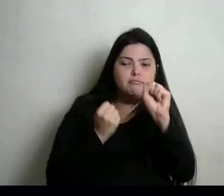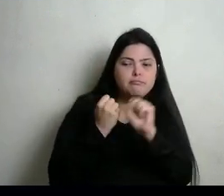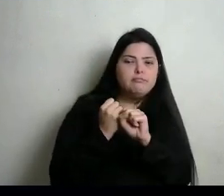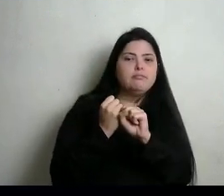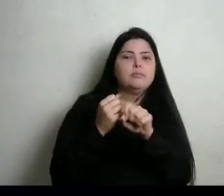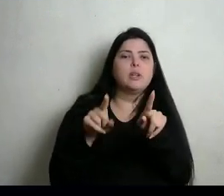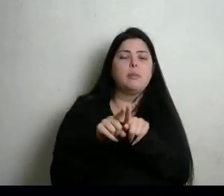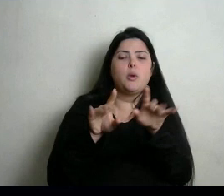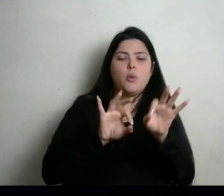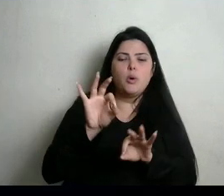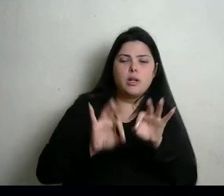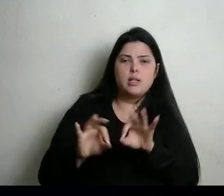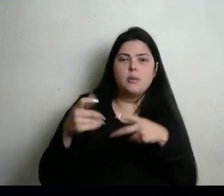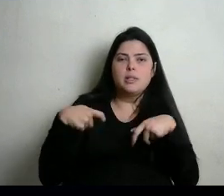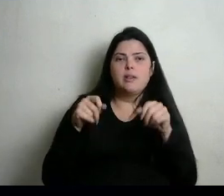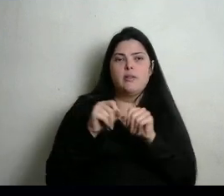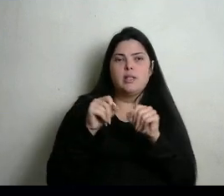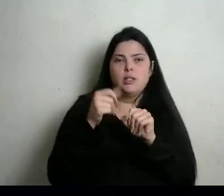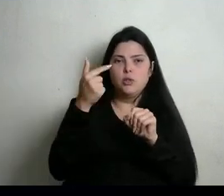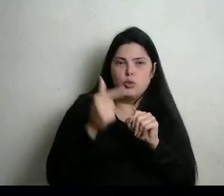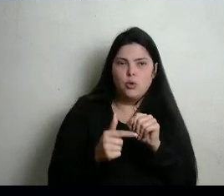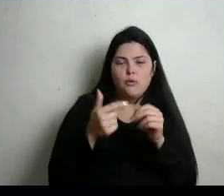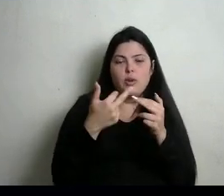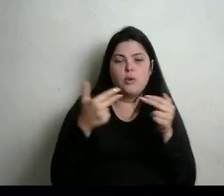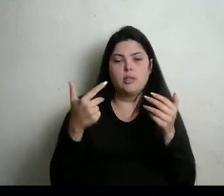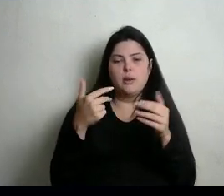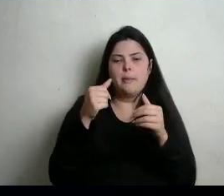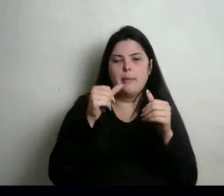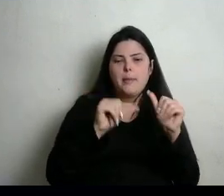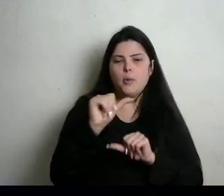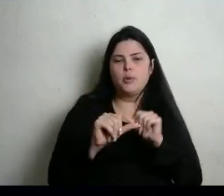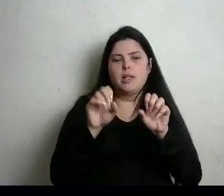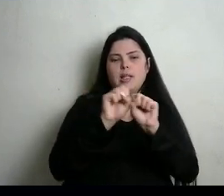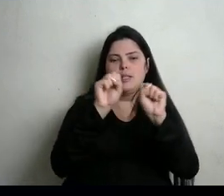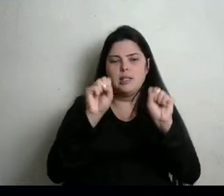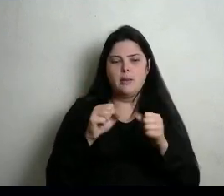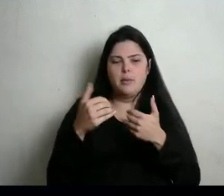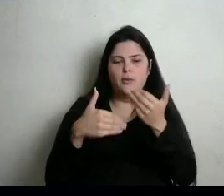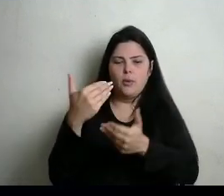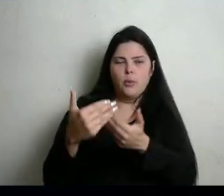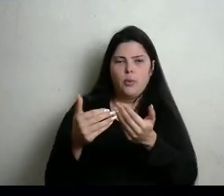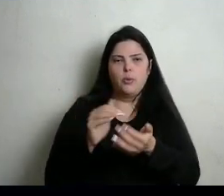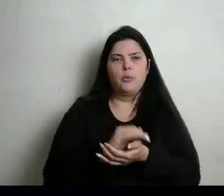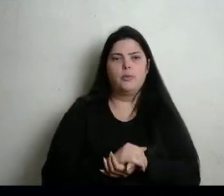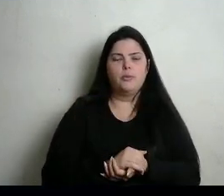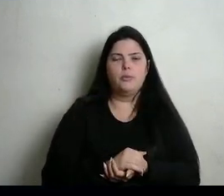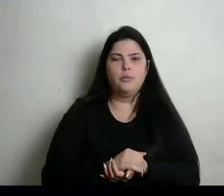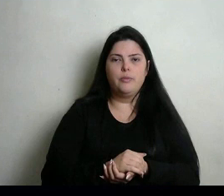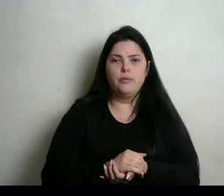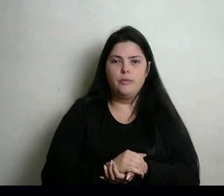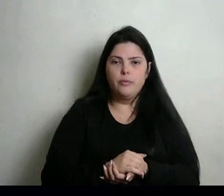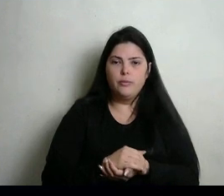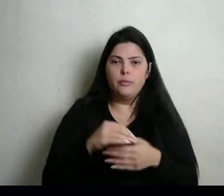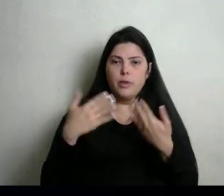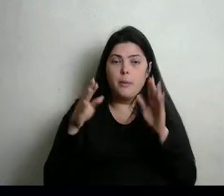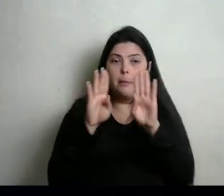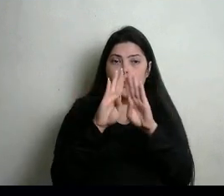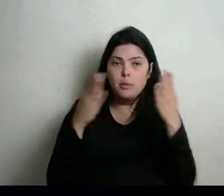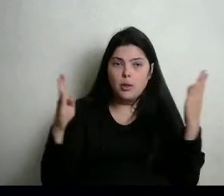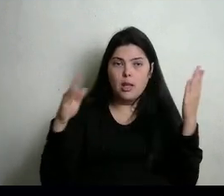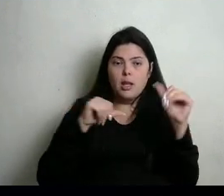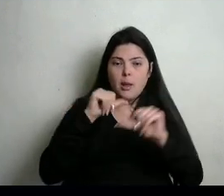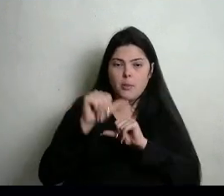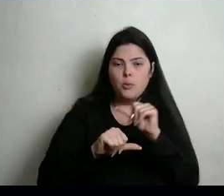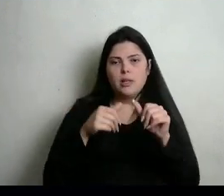trabalho que precisa ser feito, porque as coisas mudam, os sistemas evoluem, as bibliotecas mudam. A gente sabe, a gente trabalha